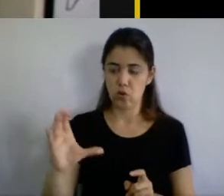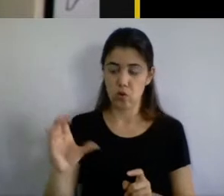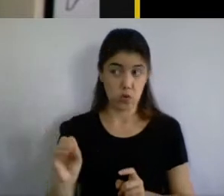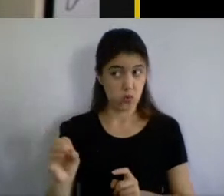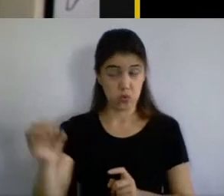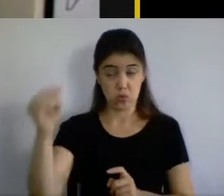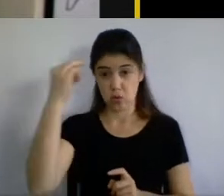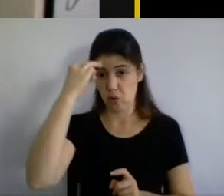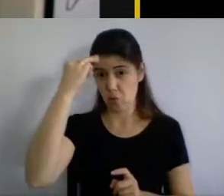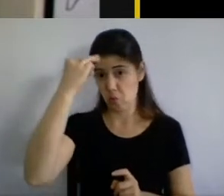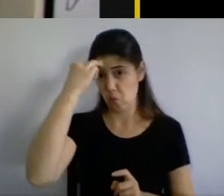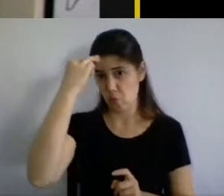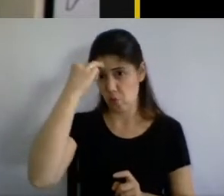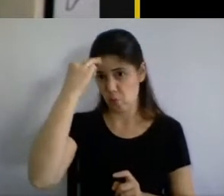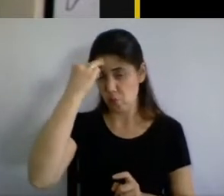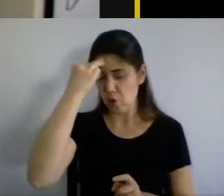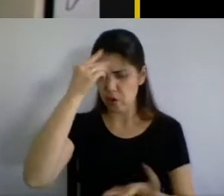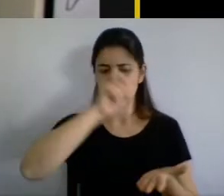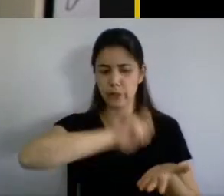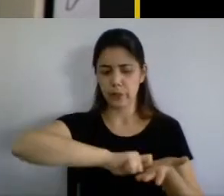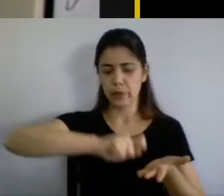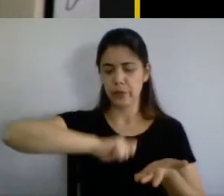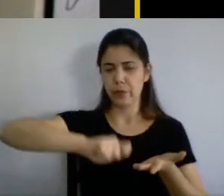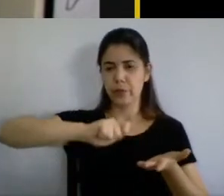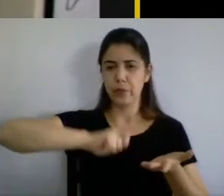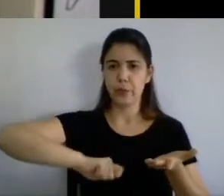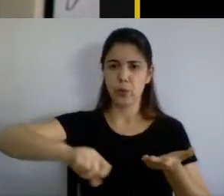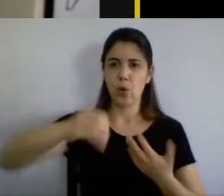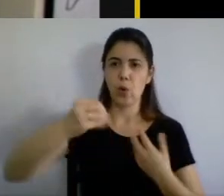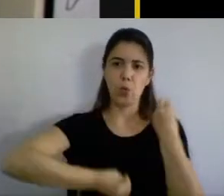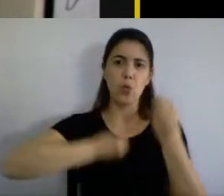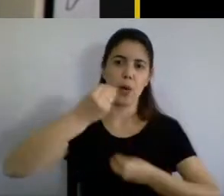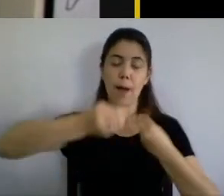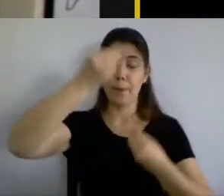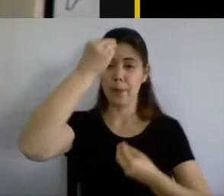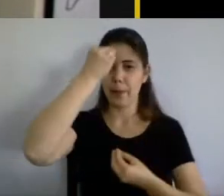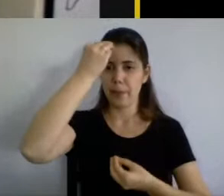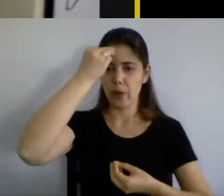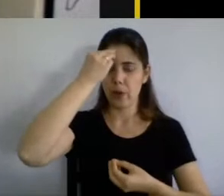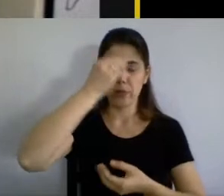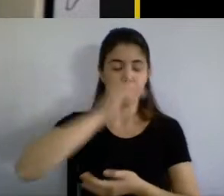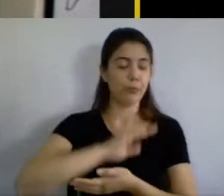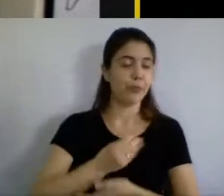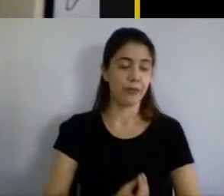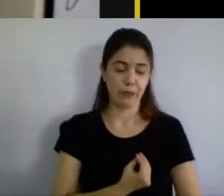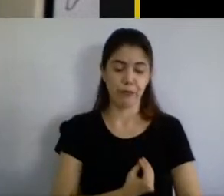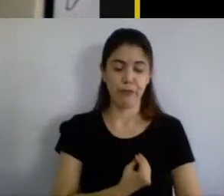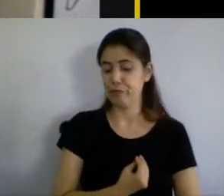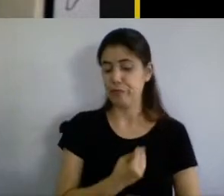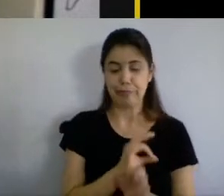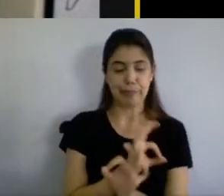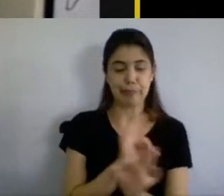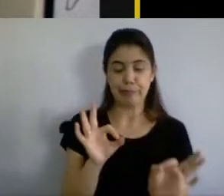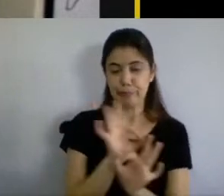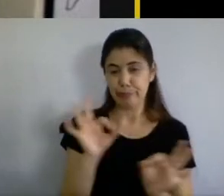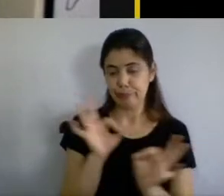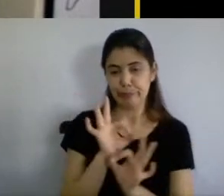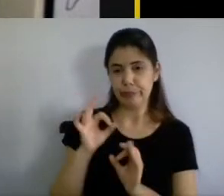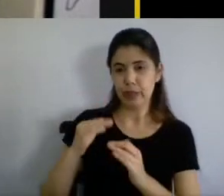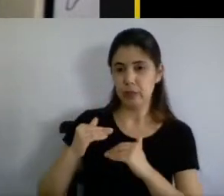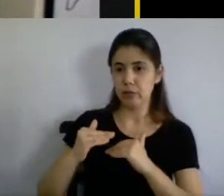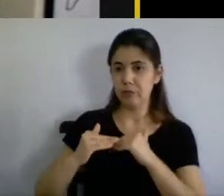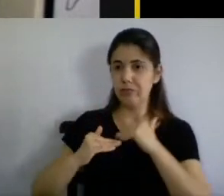memória dele como um Zé Ninguém, que era um pé rapado, e que por meio de chicanas ele foi subindo na